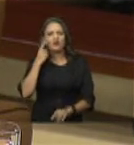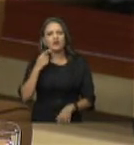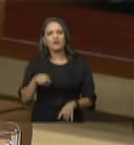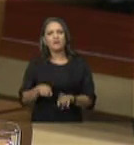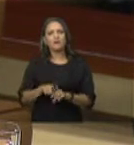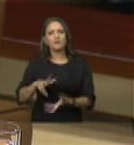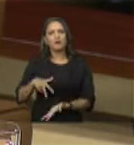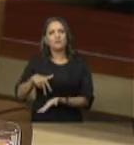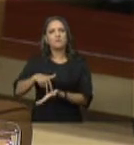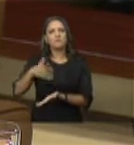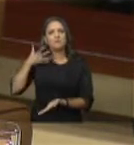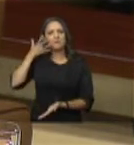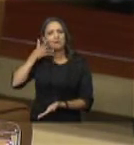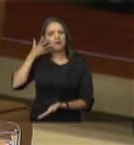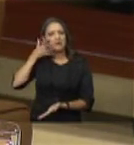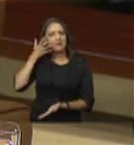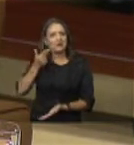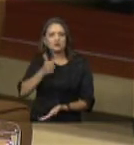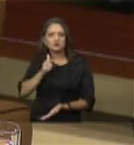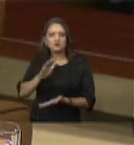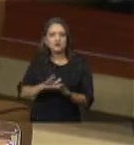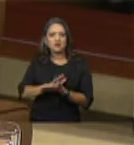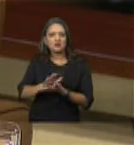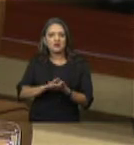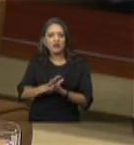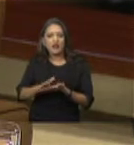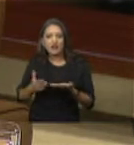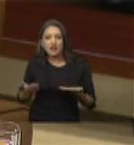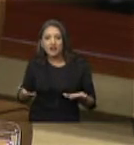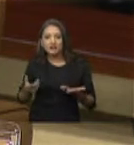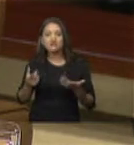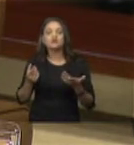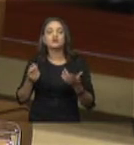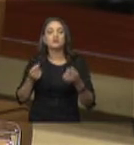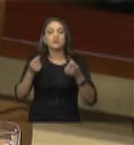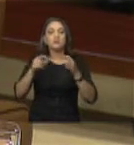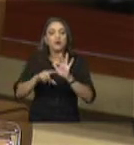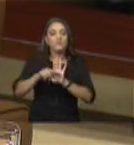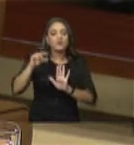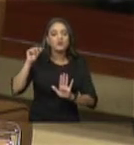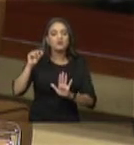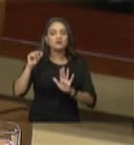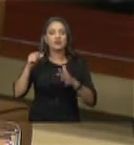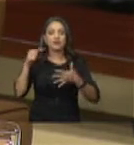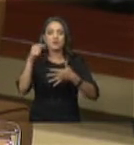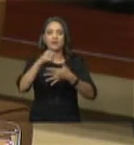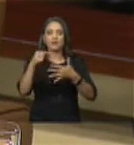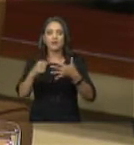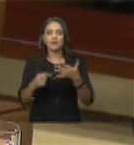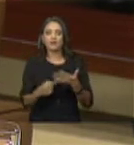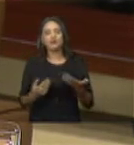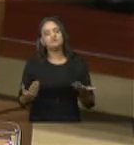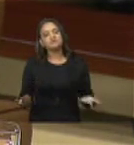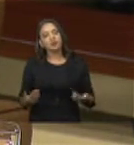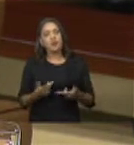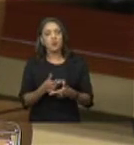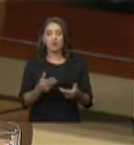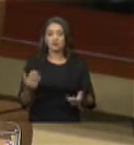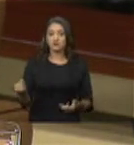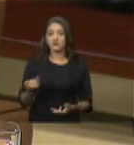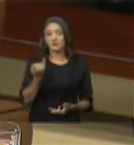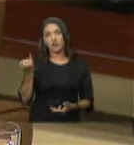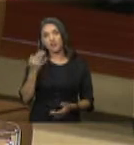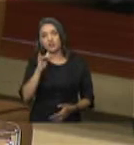não houve um destaque maior na suspensão na sustentações dessas preliminares são preliminares importantes